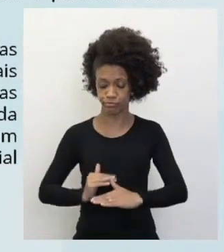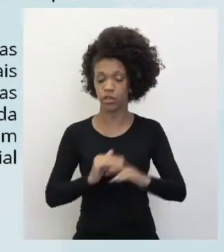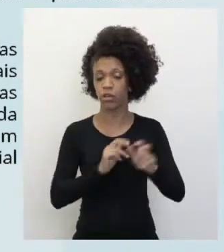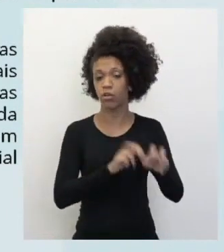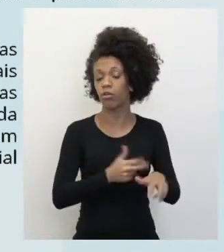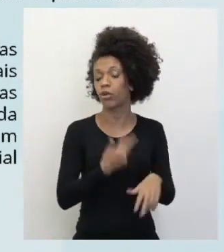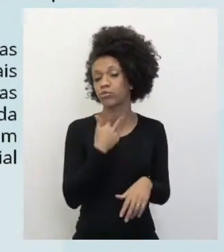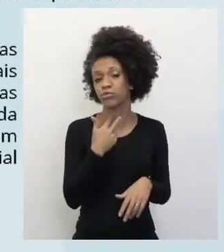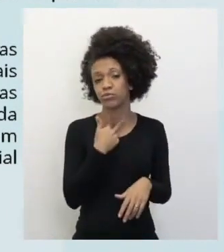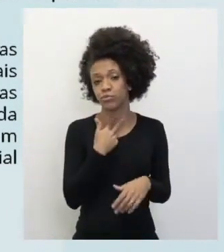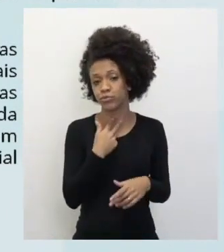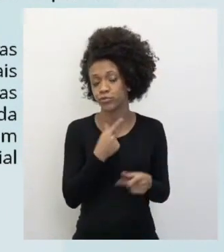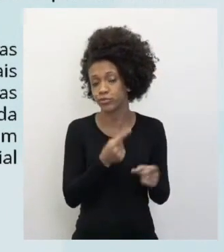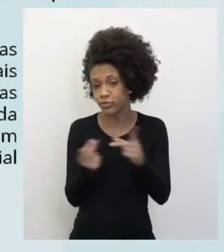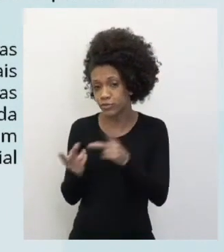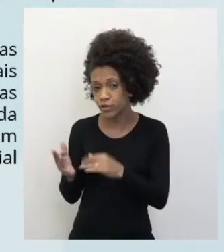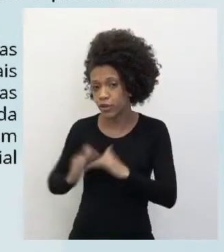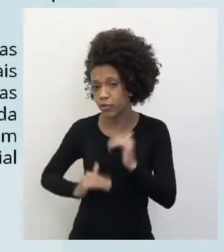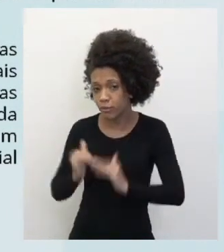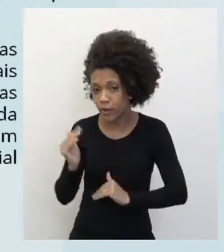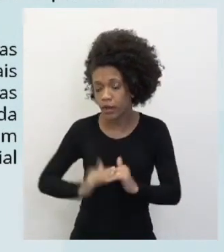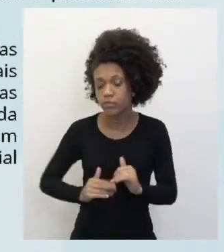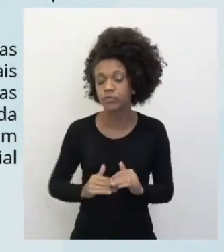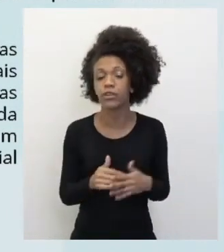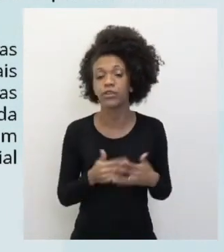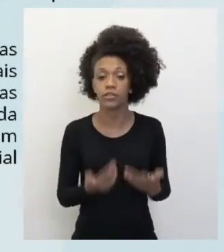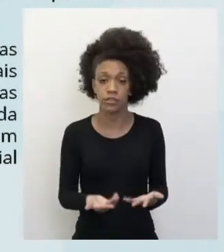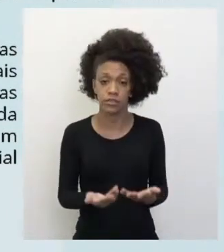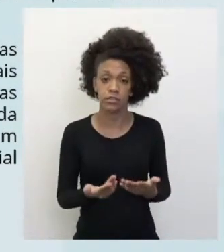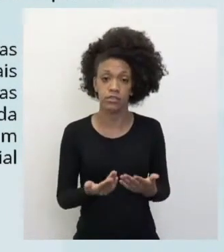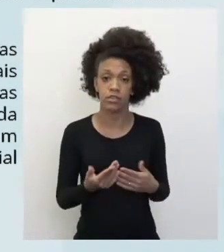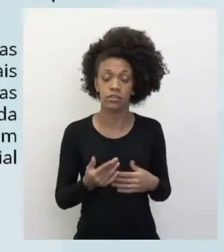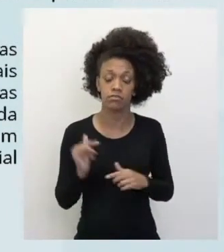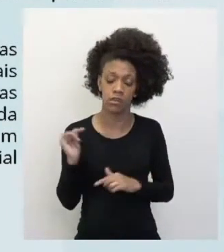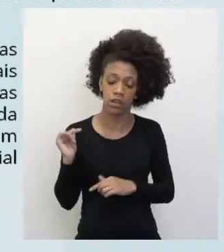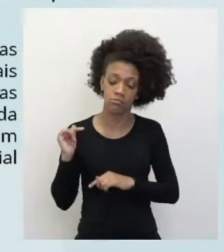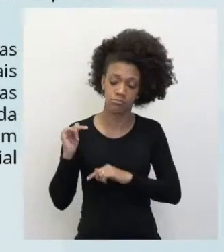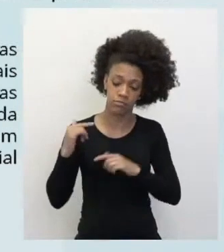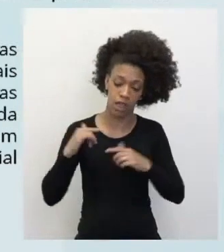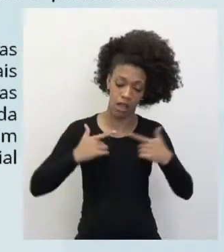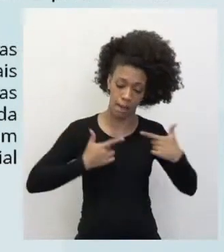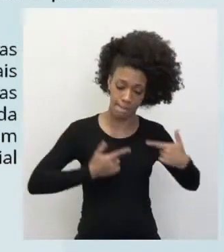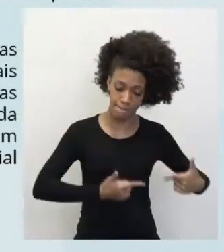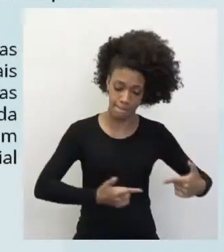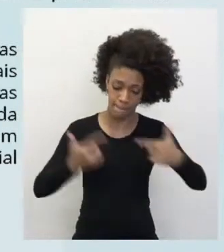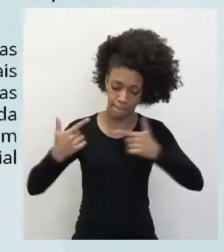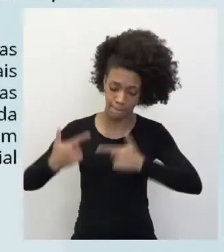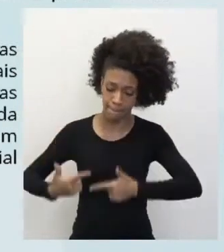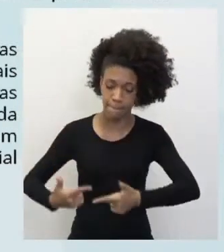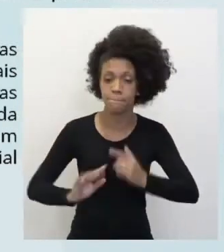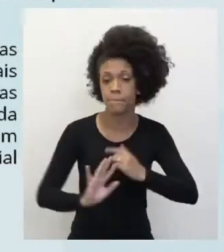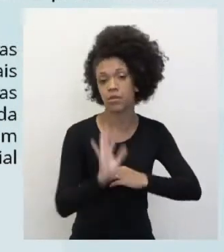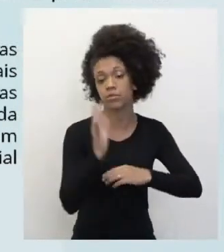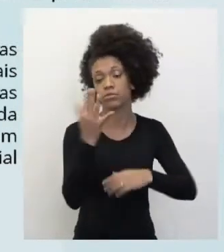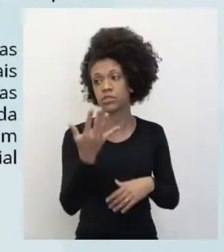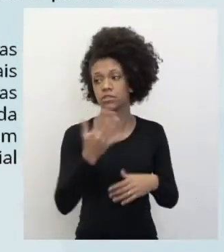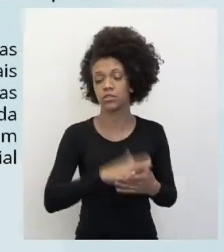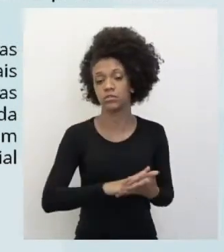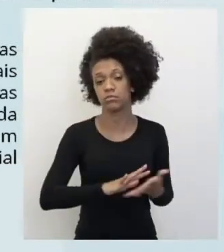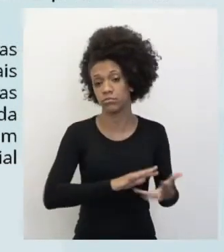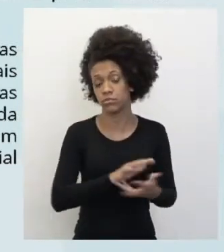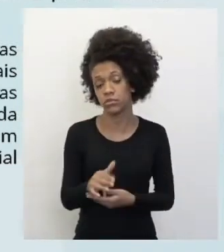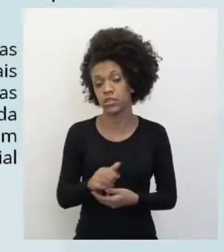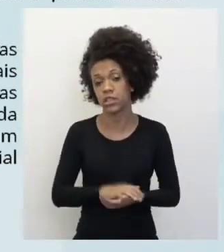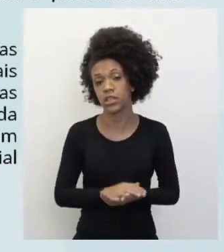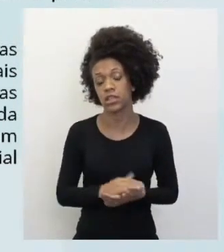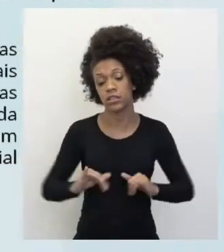podiam empreender atividades comerciais em razão das constantes guerras promovidas pelas invasões bárbaras e a crise